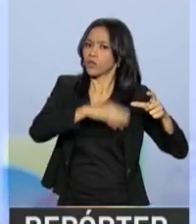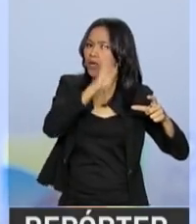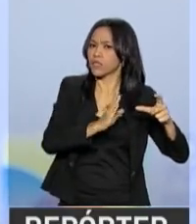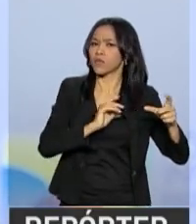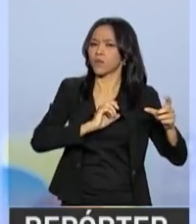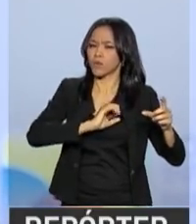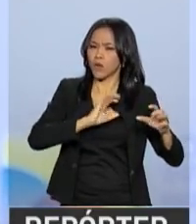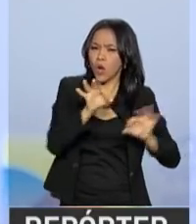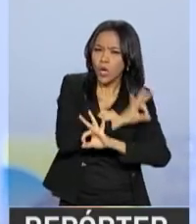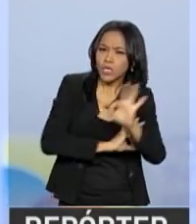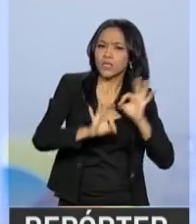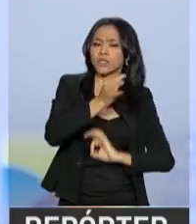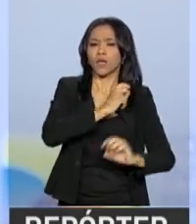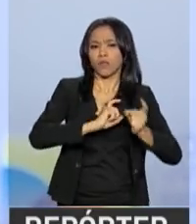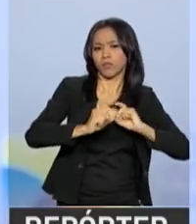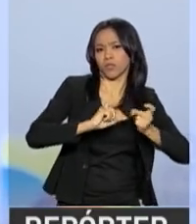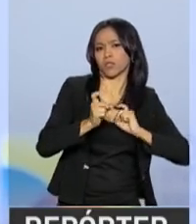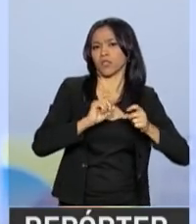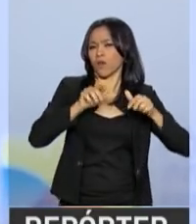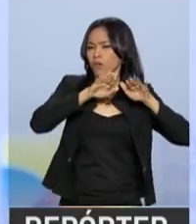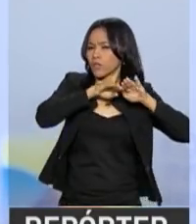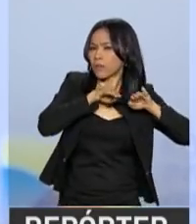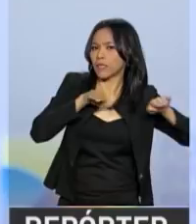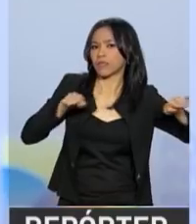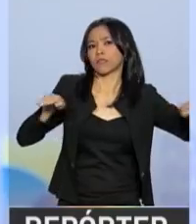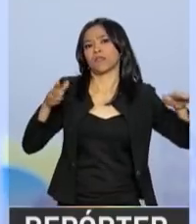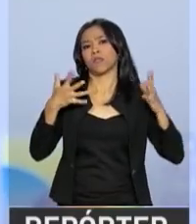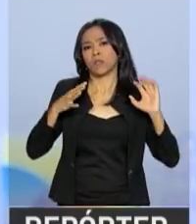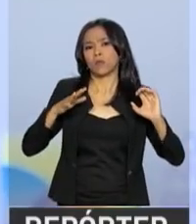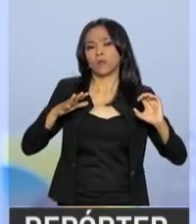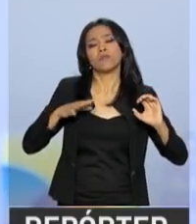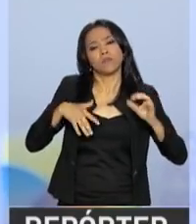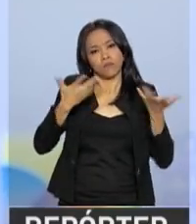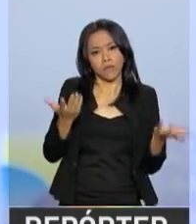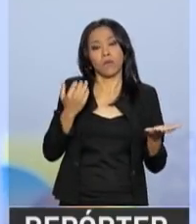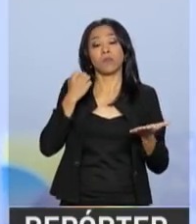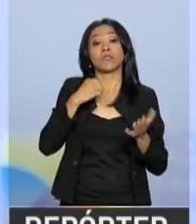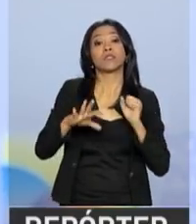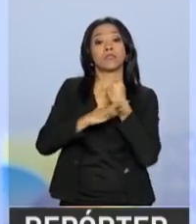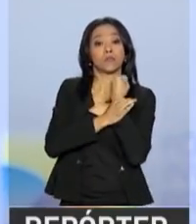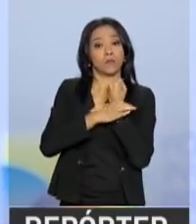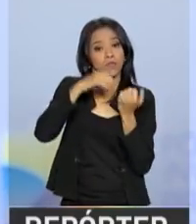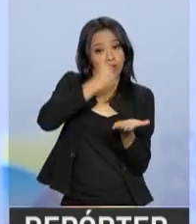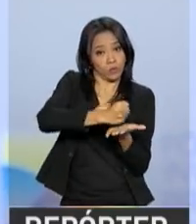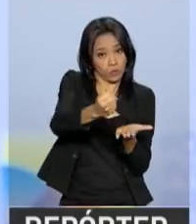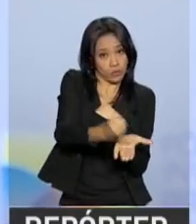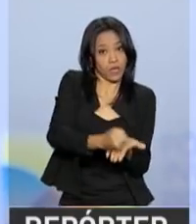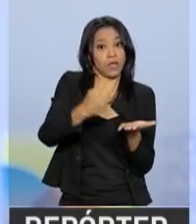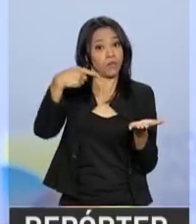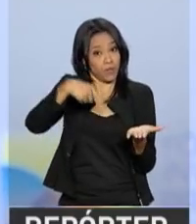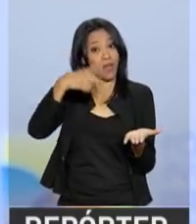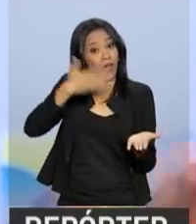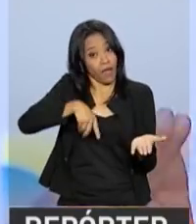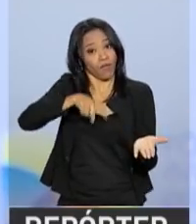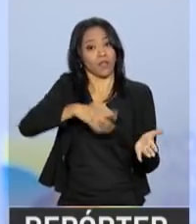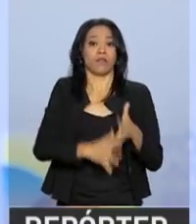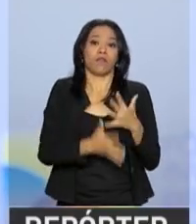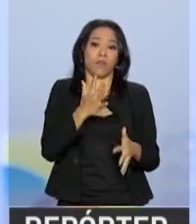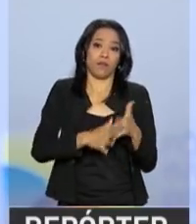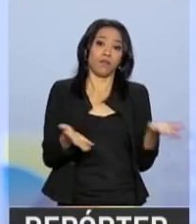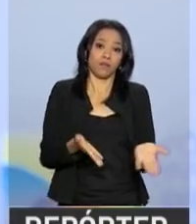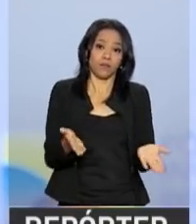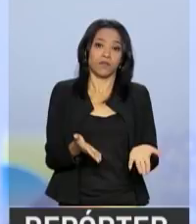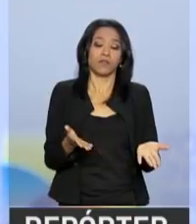estabilização é dá um pouco mais de segurança jurídica com o investimento que esse é o grande entrave que a gente tem hoje e naturalmente